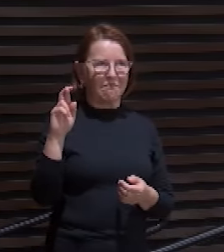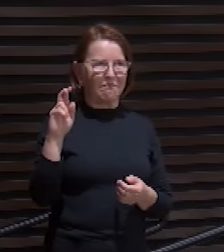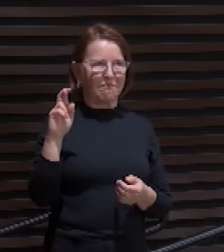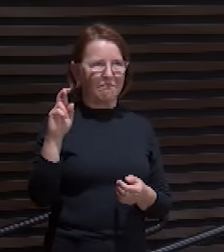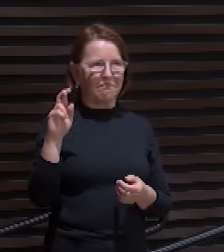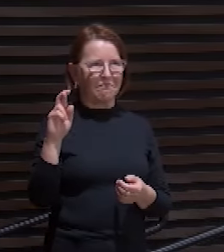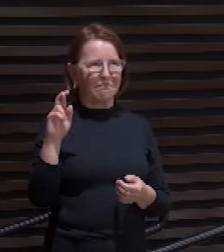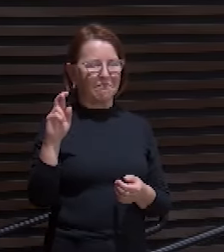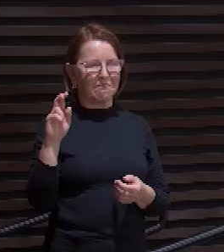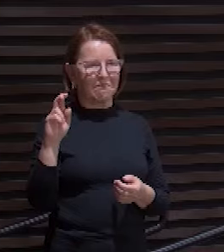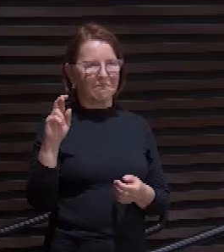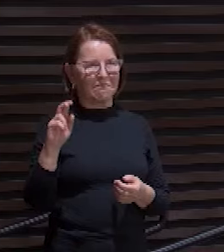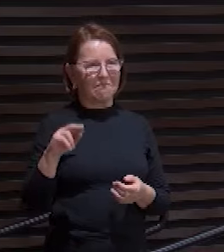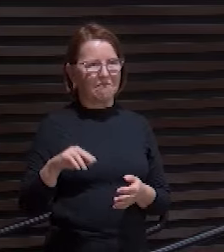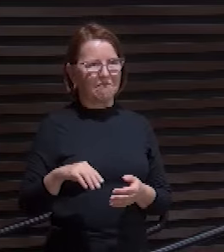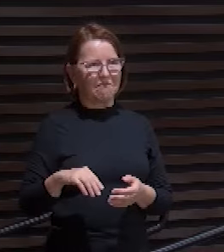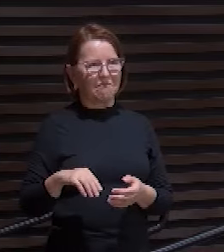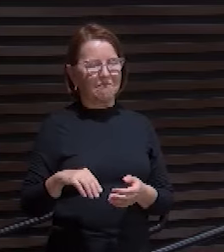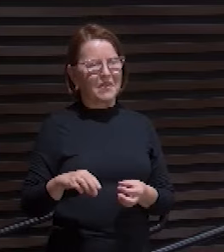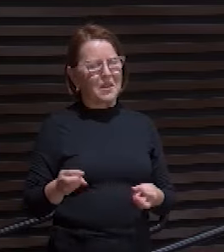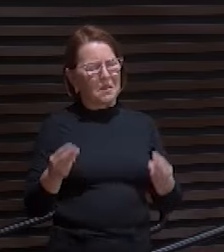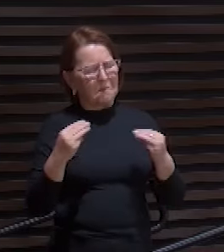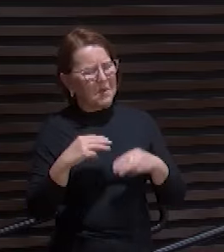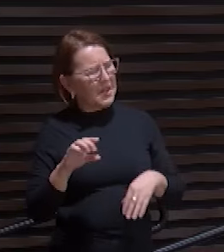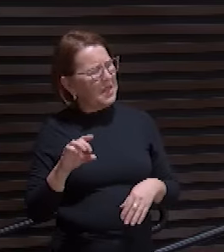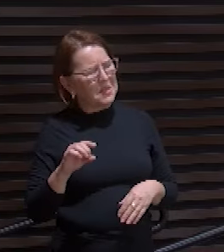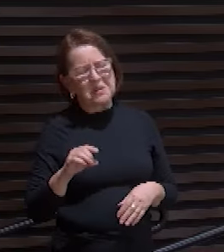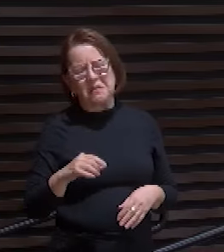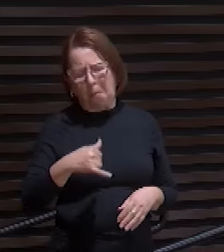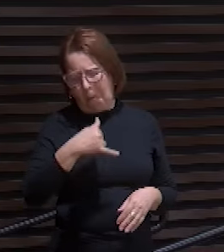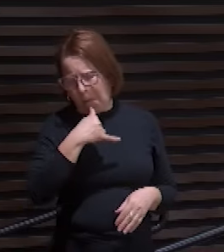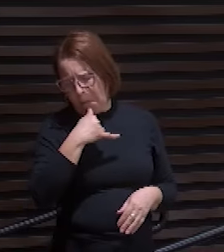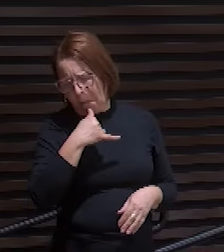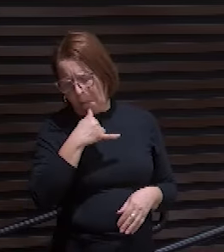dignos de lástimas de todos os homens.